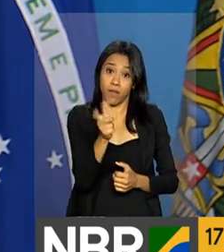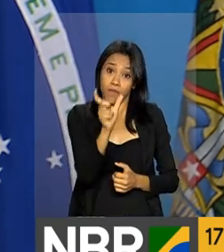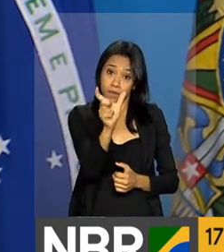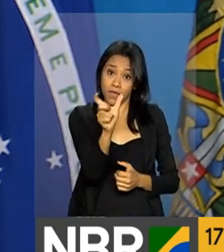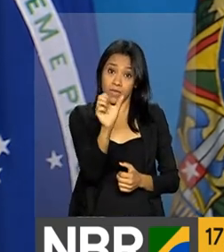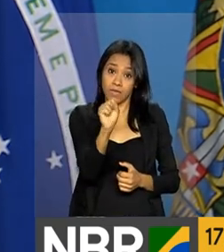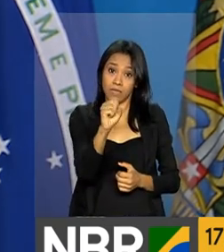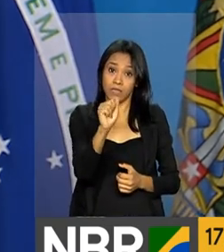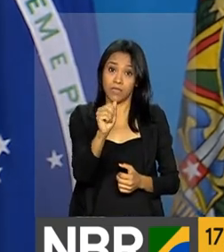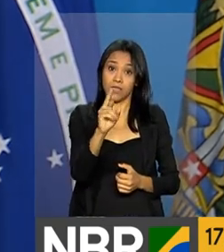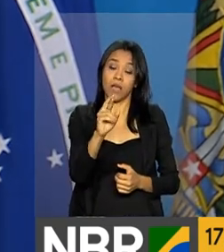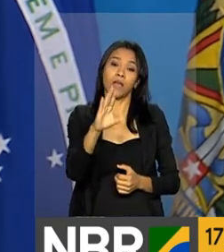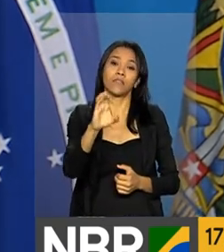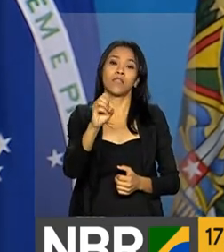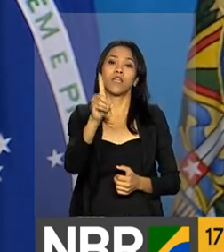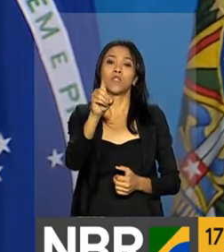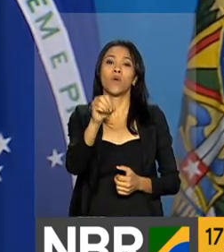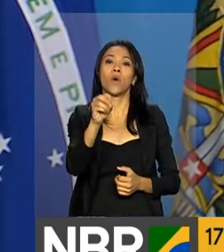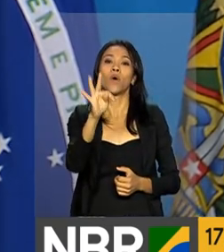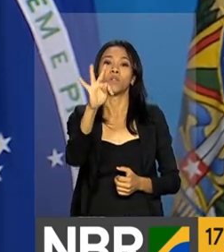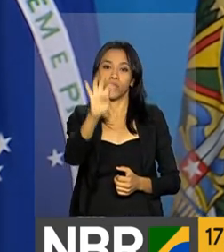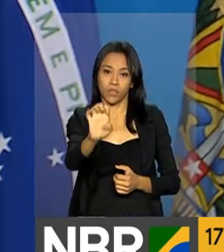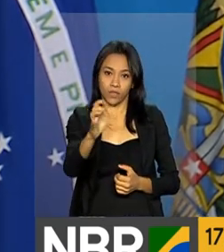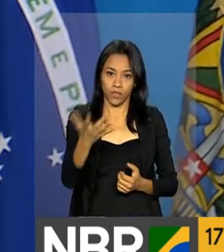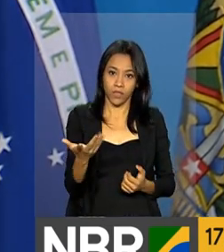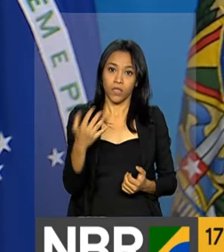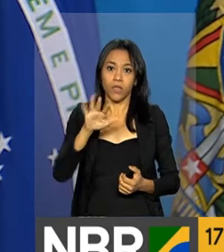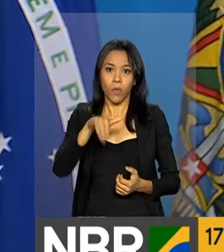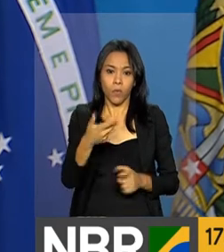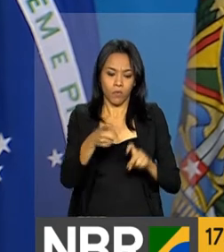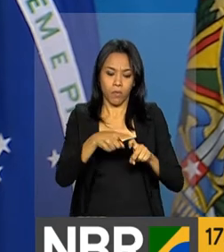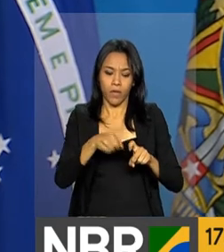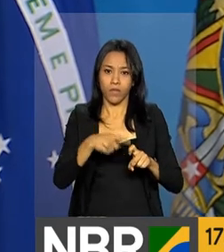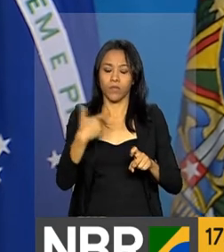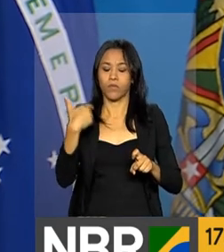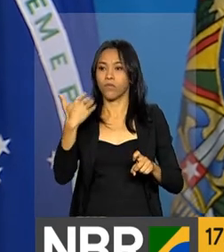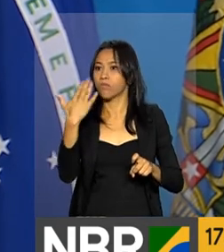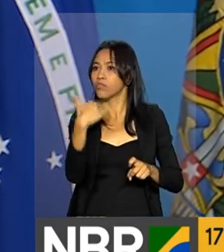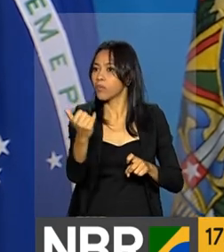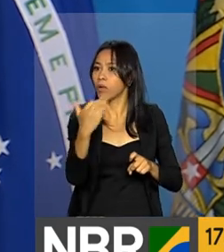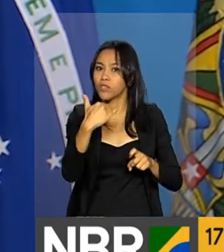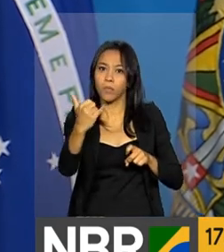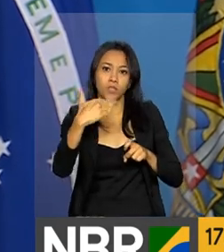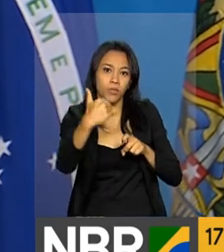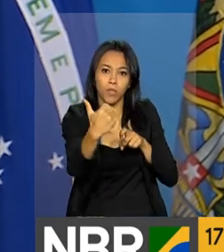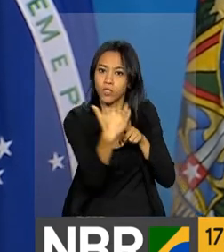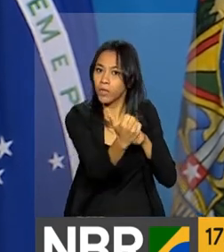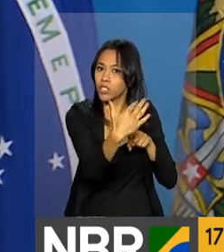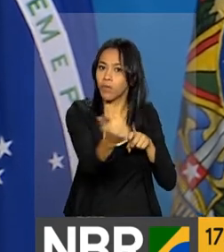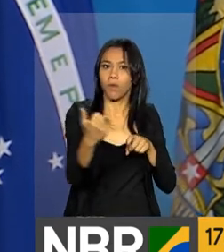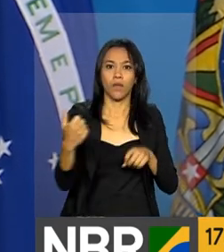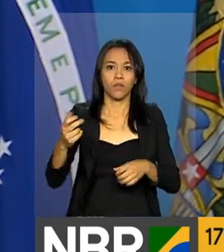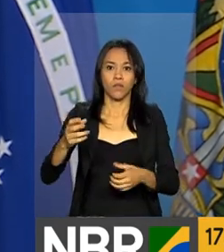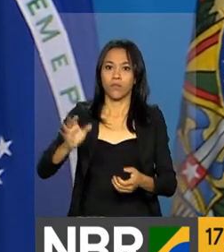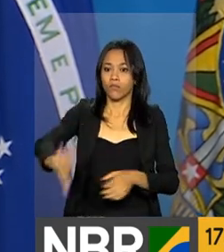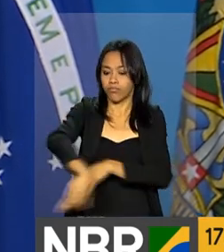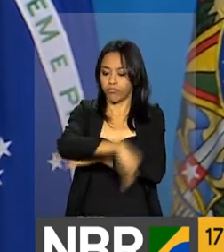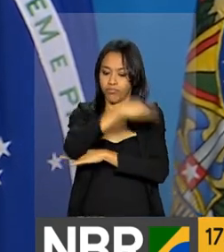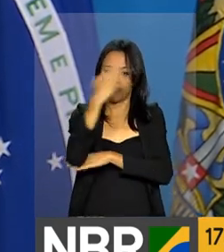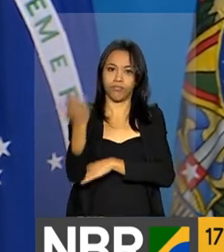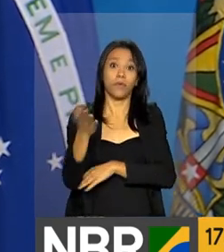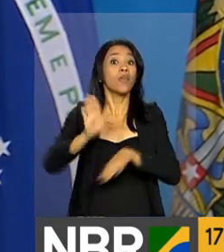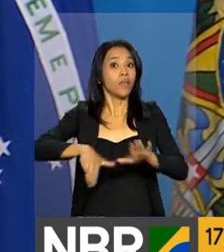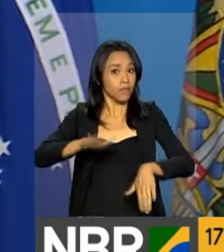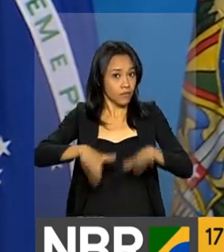que o médico não tem é ócio, porque quantas e quantas vezes ele é chamado nas mais variadas horas do dia e